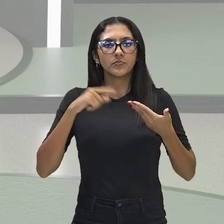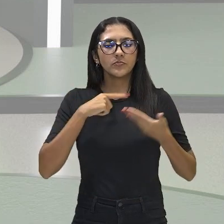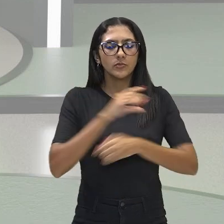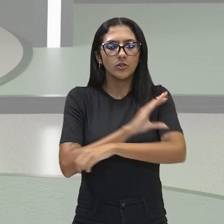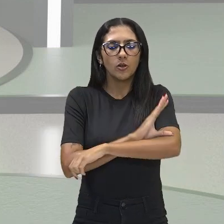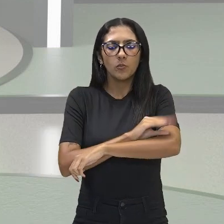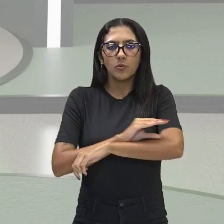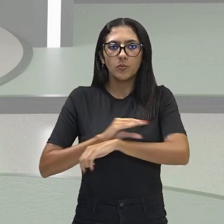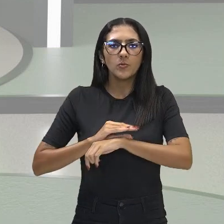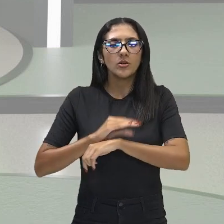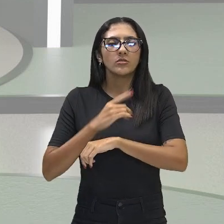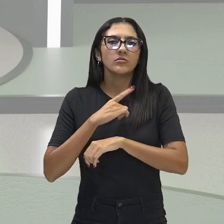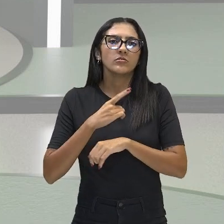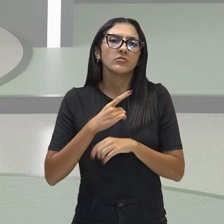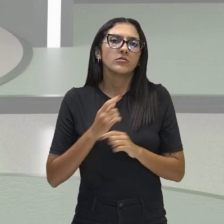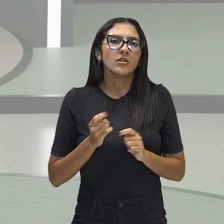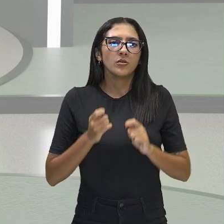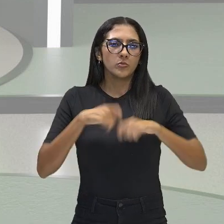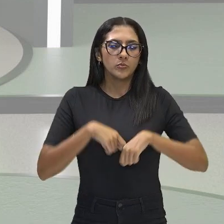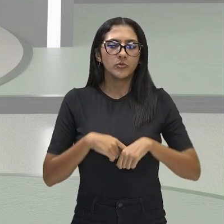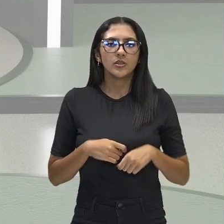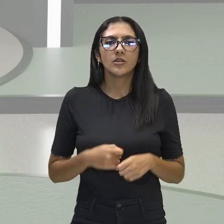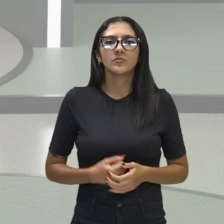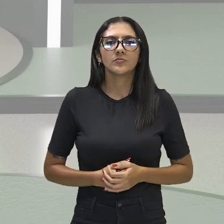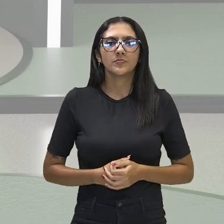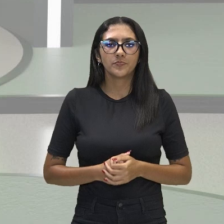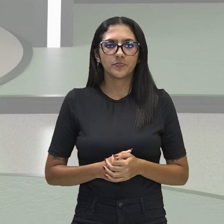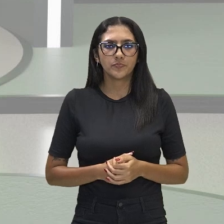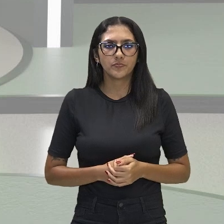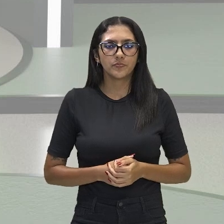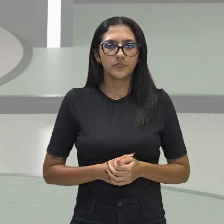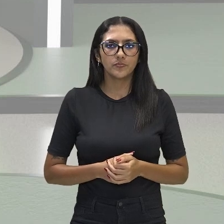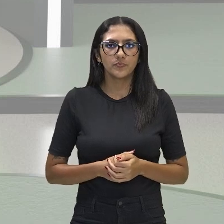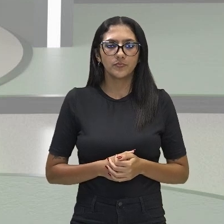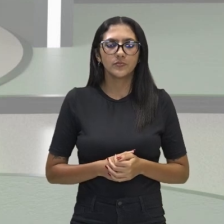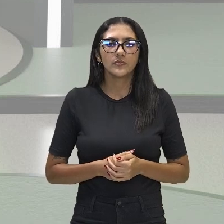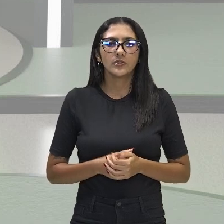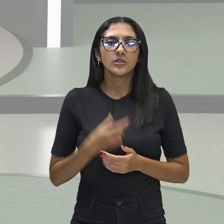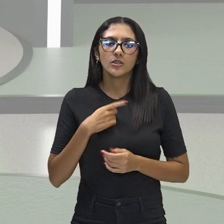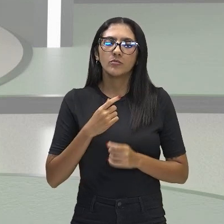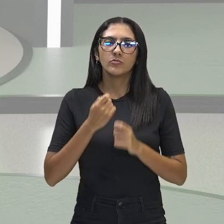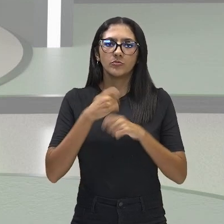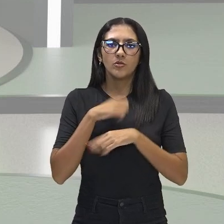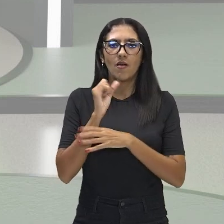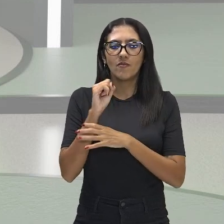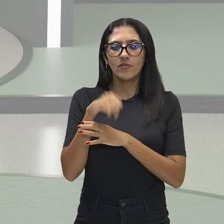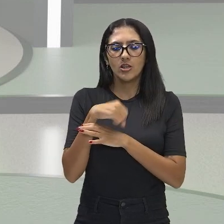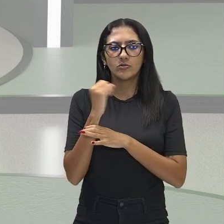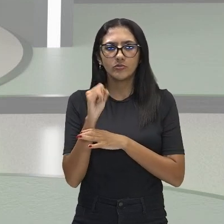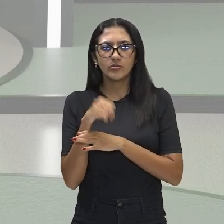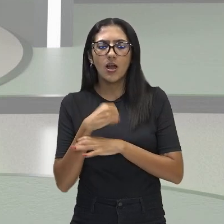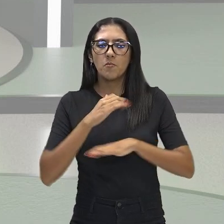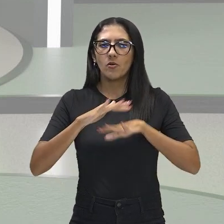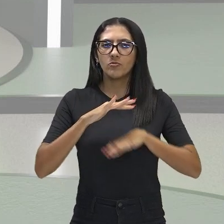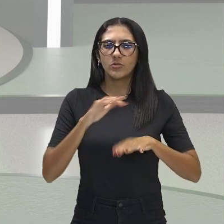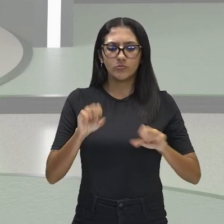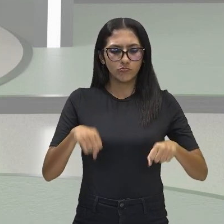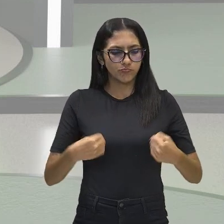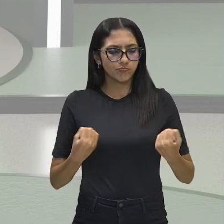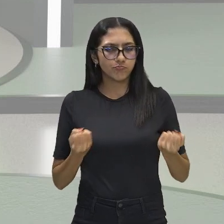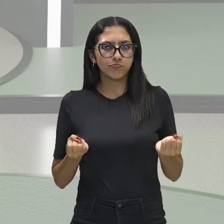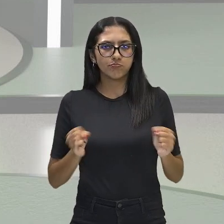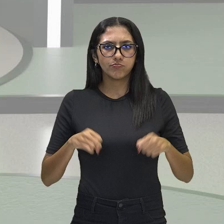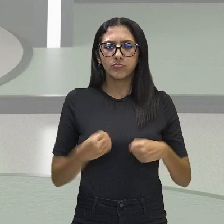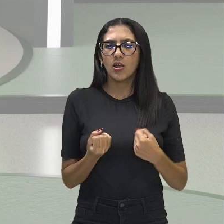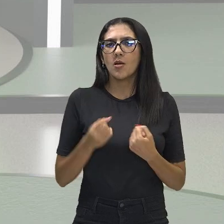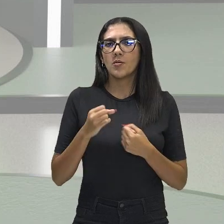nos permitem, né, ser capazes de flexibilizar, de nos movimentar para